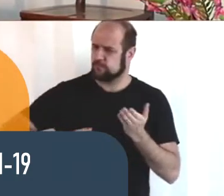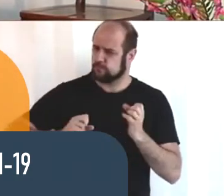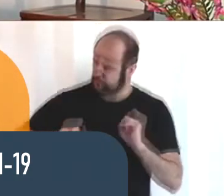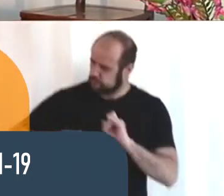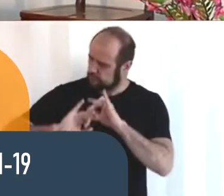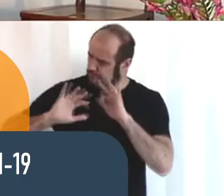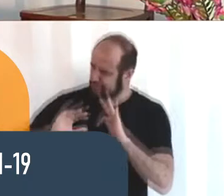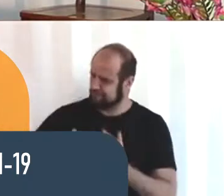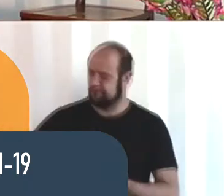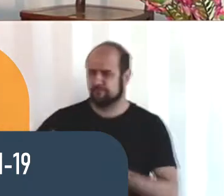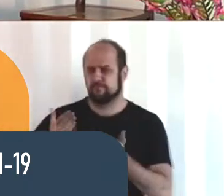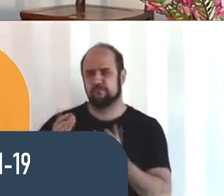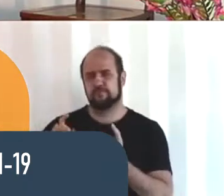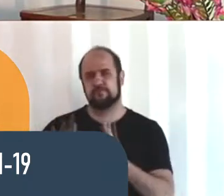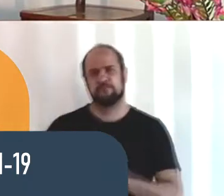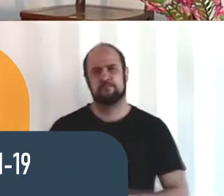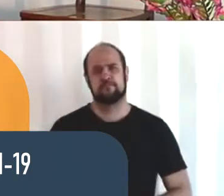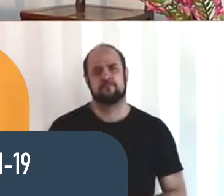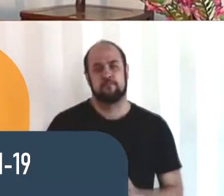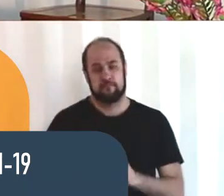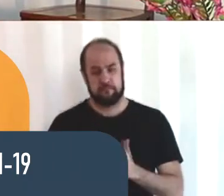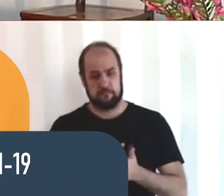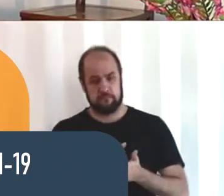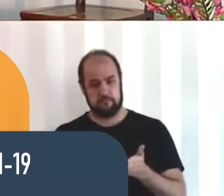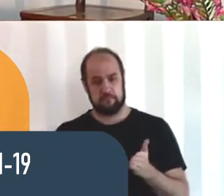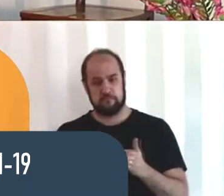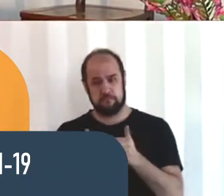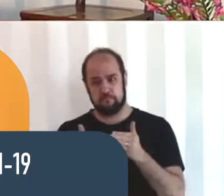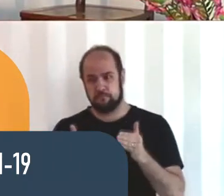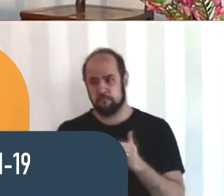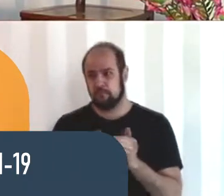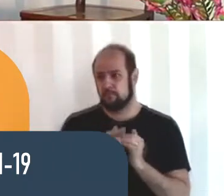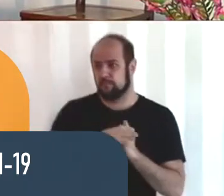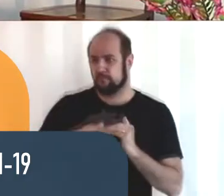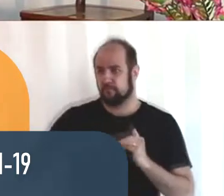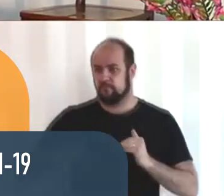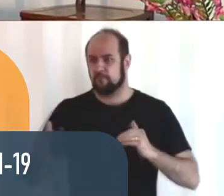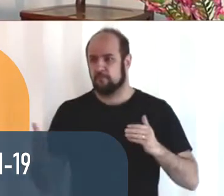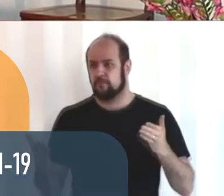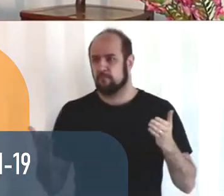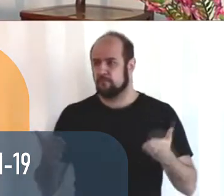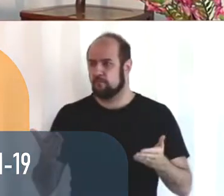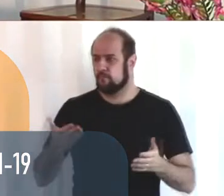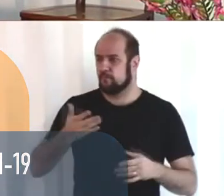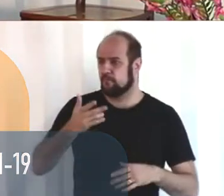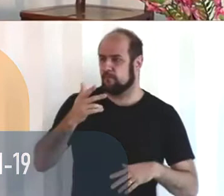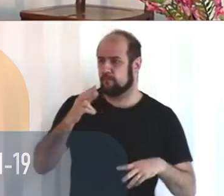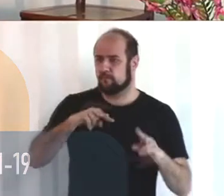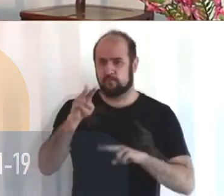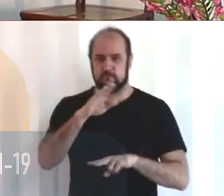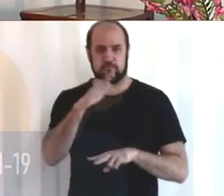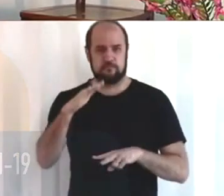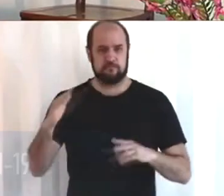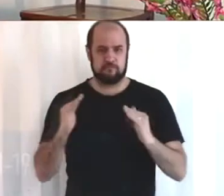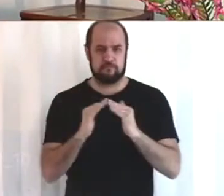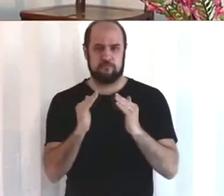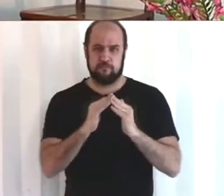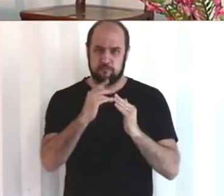glória. Antes da leitura, eu quero me dirigir às crianças presentes aqui na igreja e às crianças que estão em